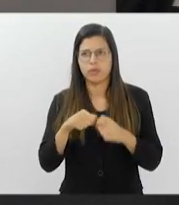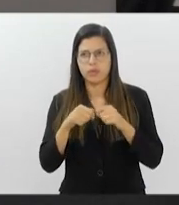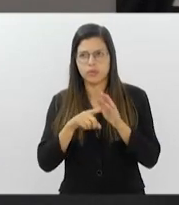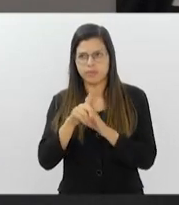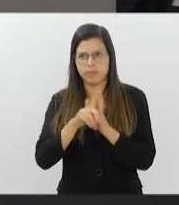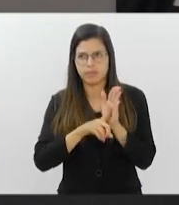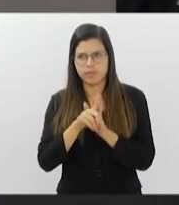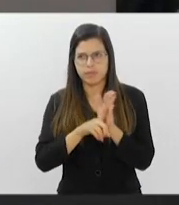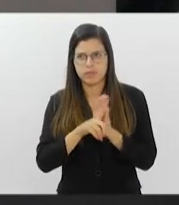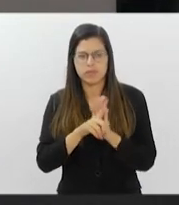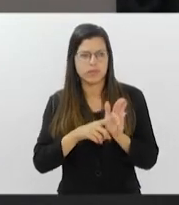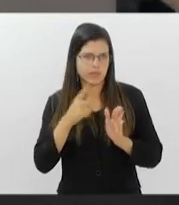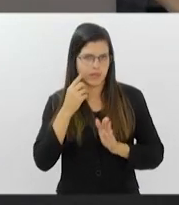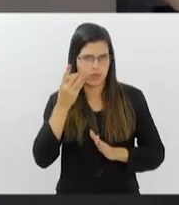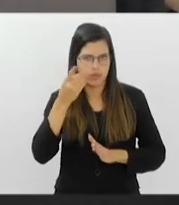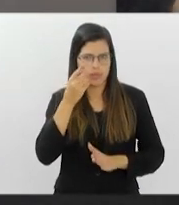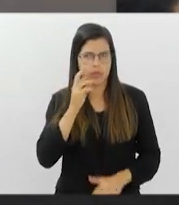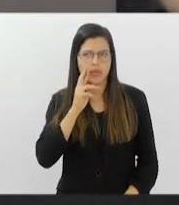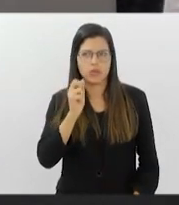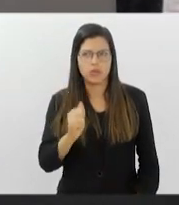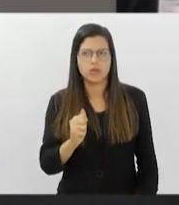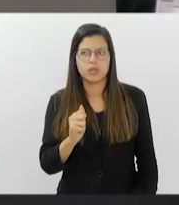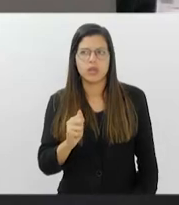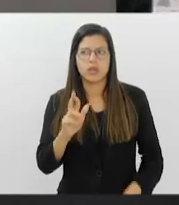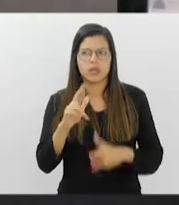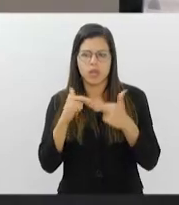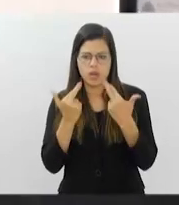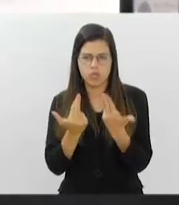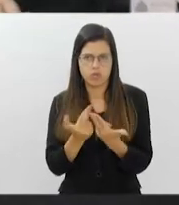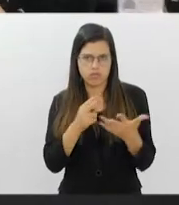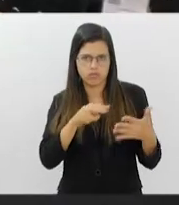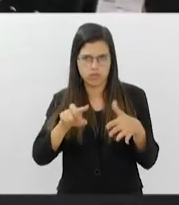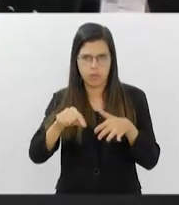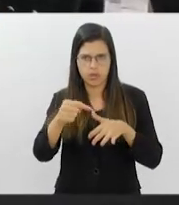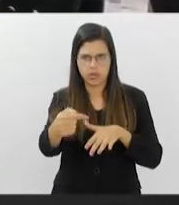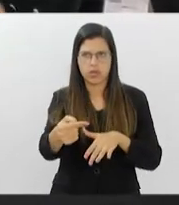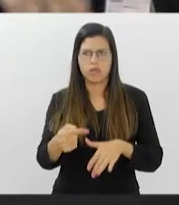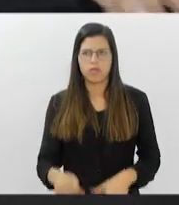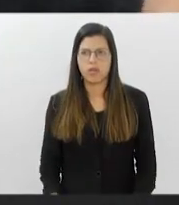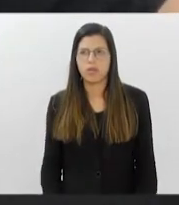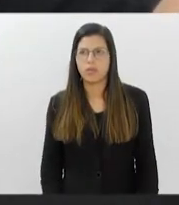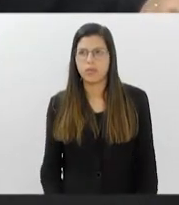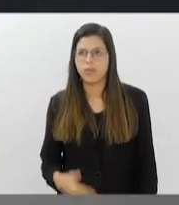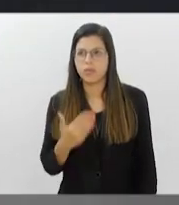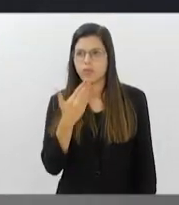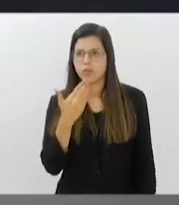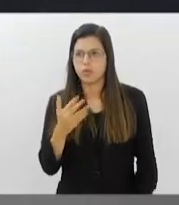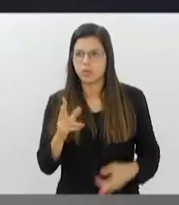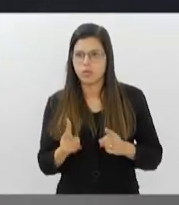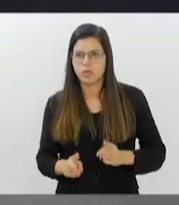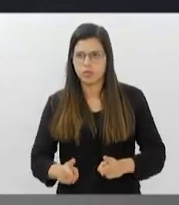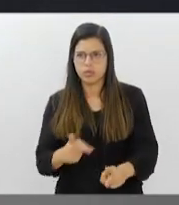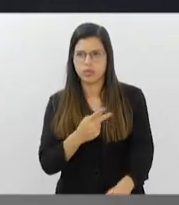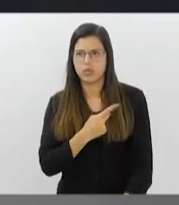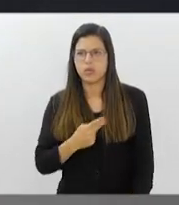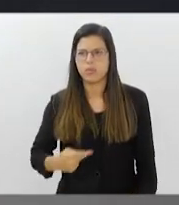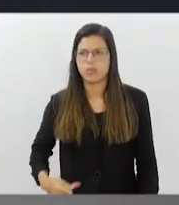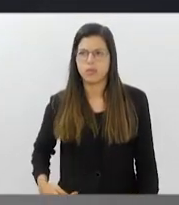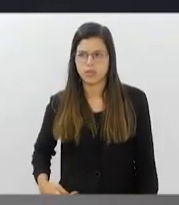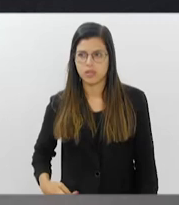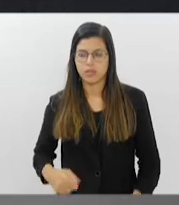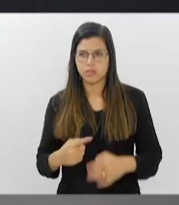deputado Rodrigo? E trago na próxima sessão e passo a presidência a Vossa Excelência. Presidente, pedi para Vossa Excelência permanecer na presidência, que eu estava com o